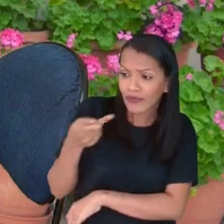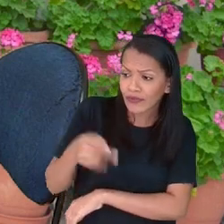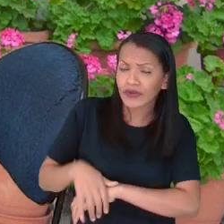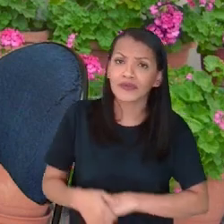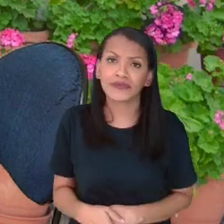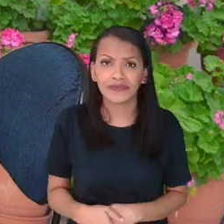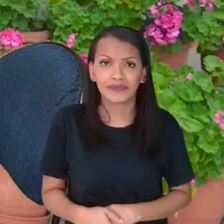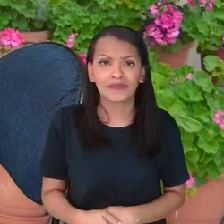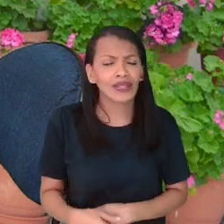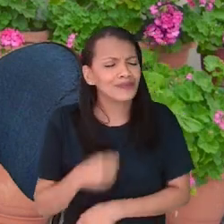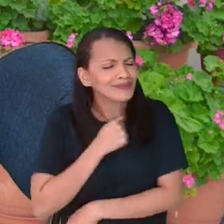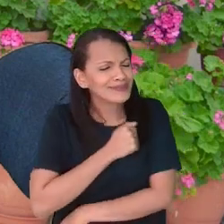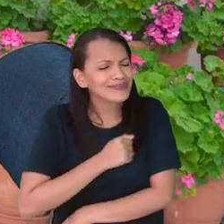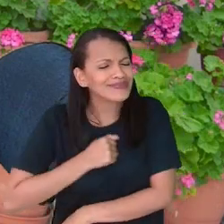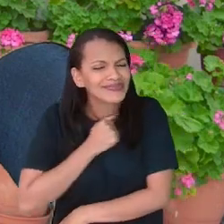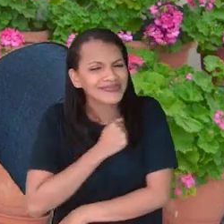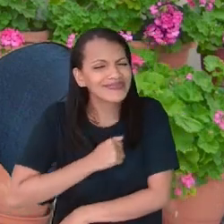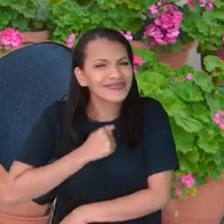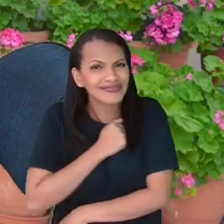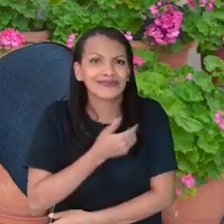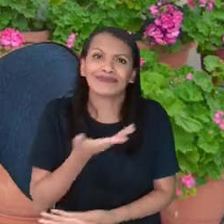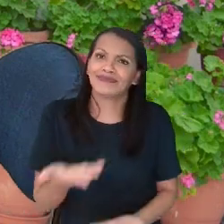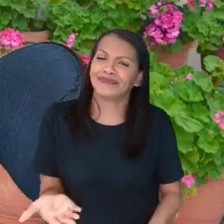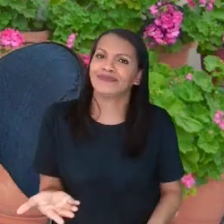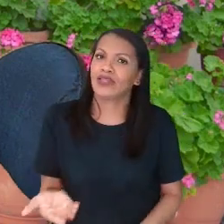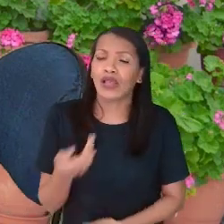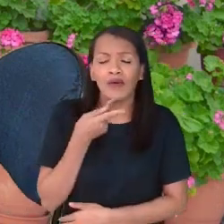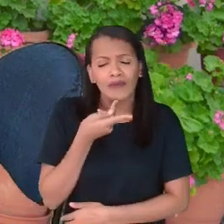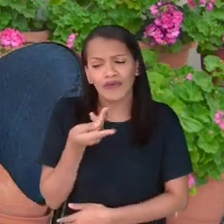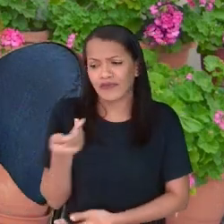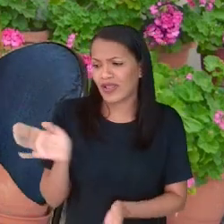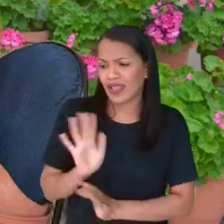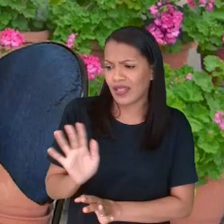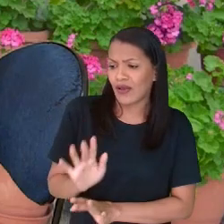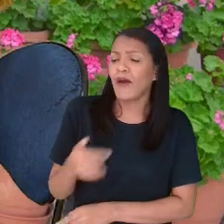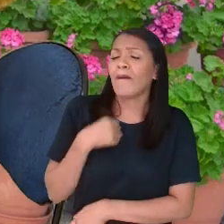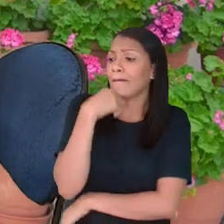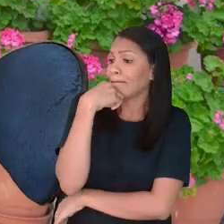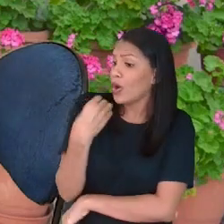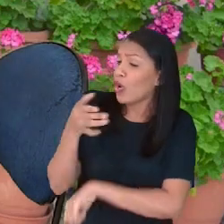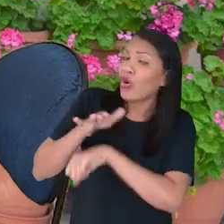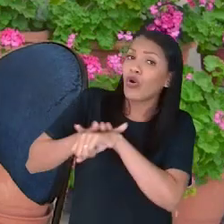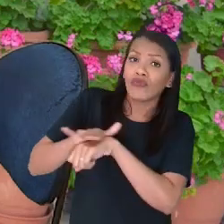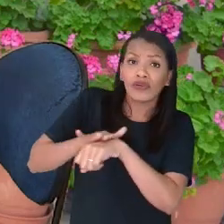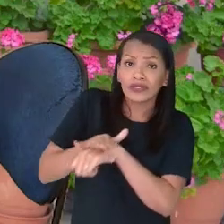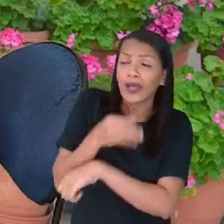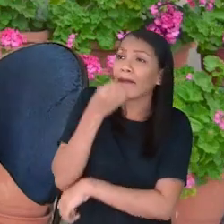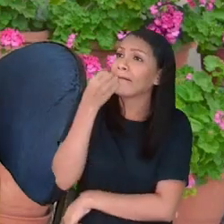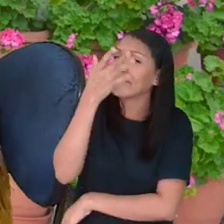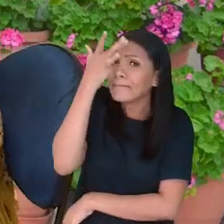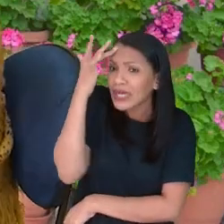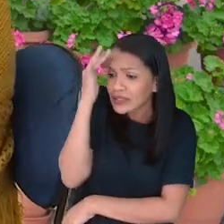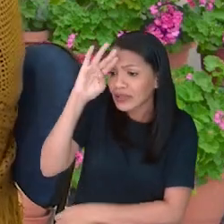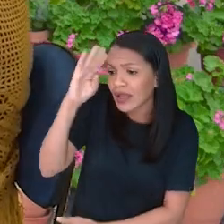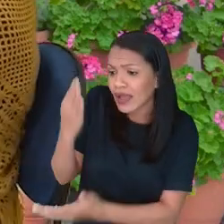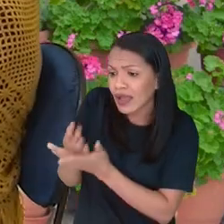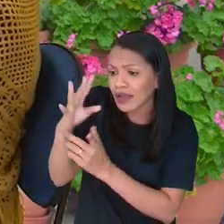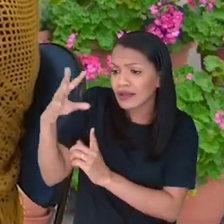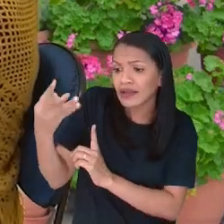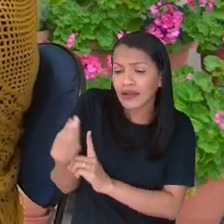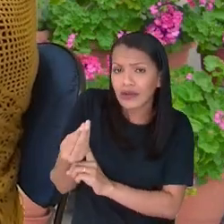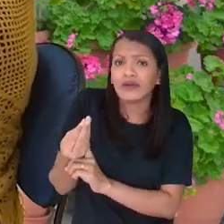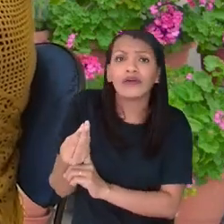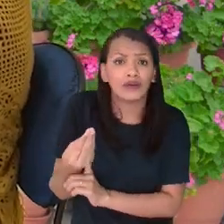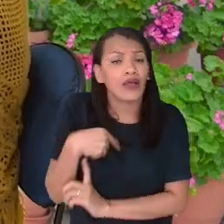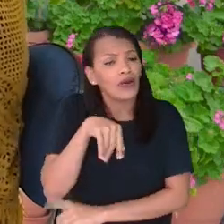Anjo duro, que saudades! Ai, nem me fale. Como é bom conversar com as pessoas que acreditam na arte.